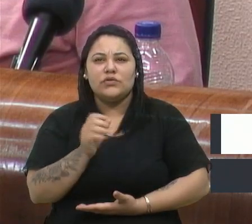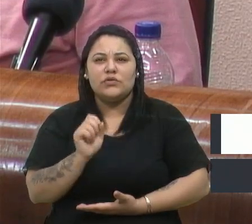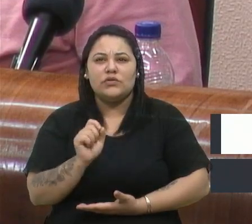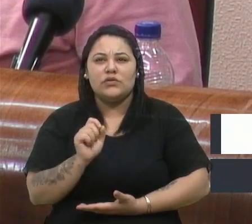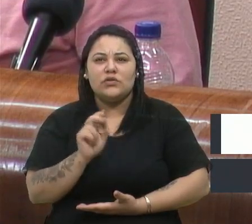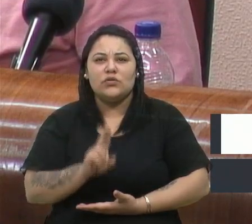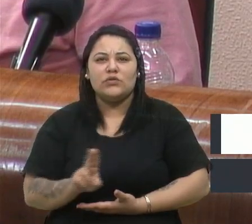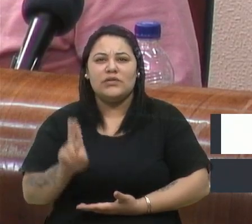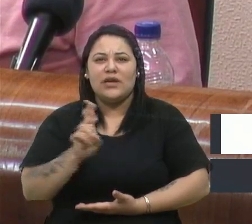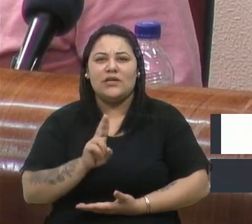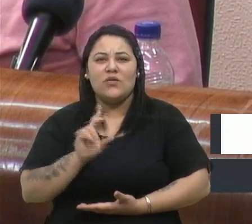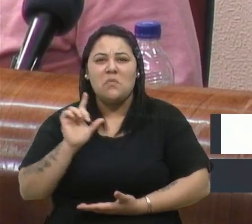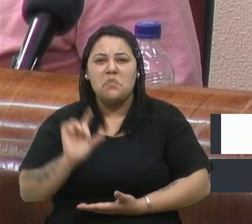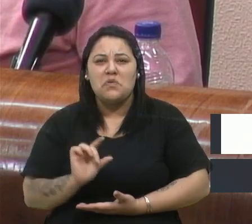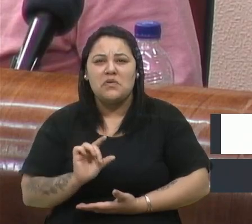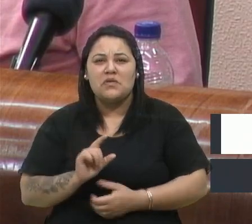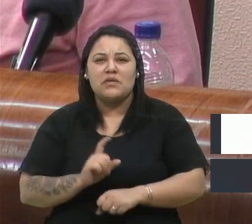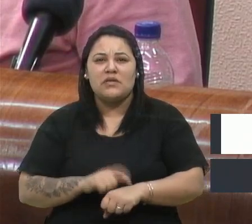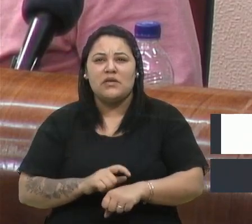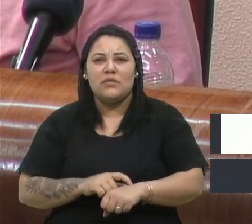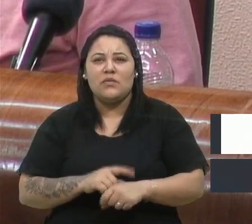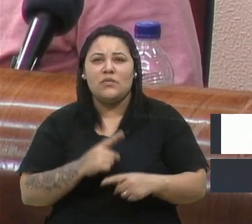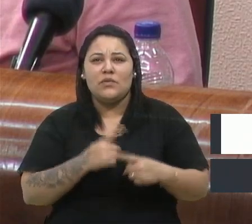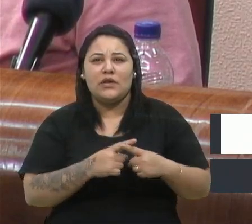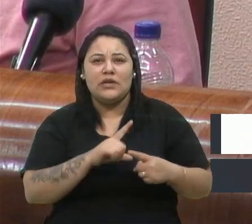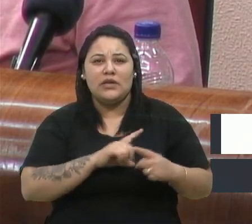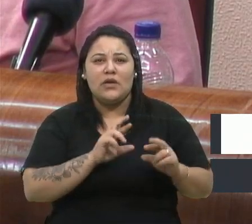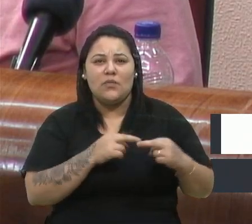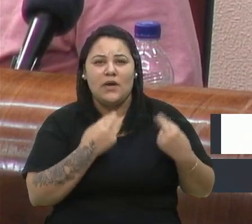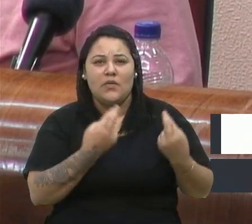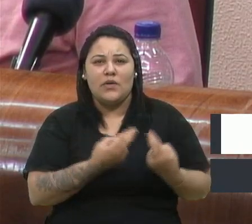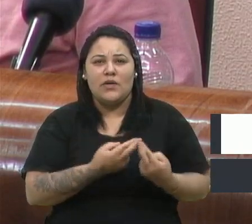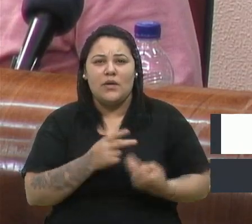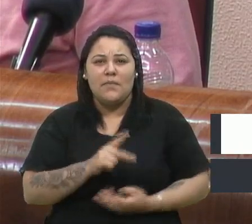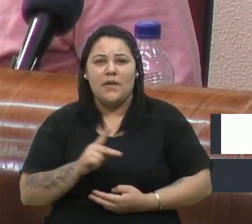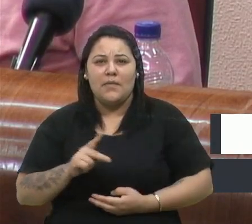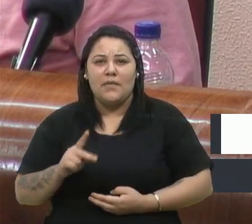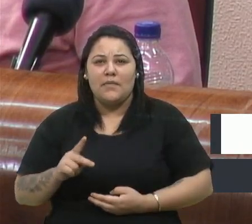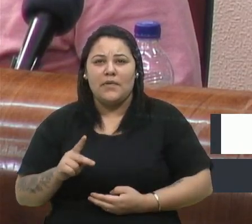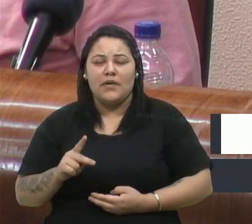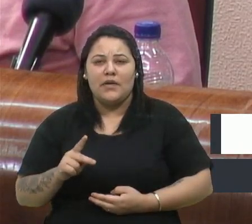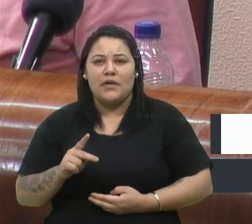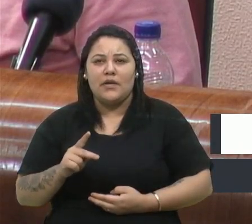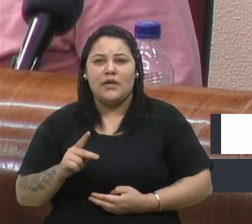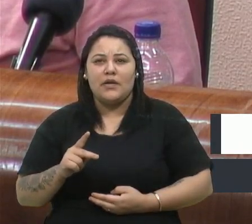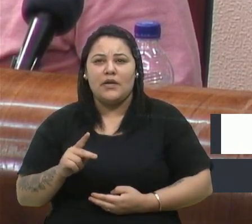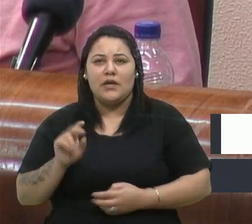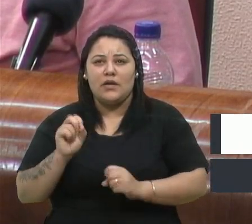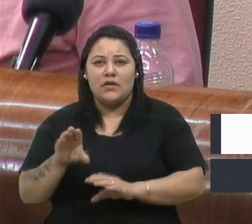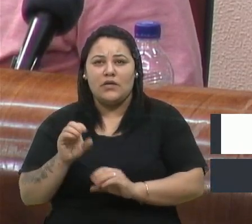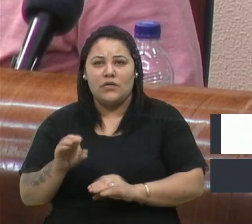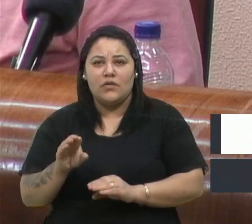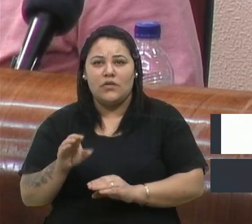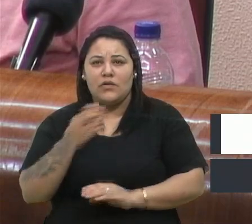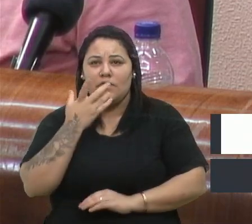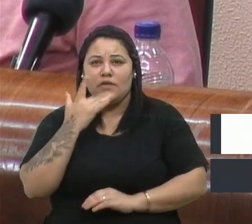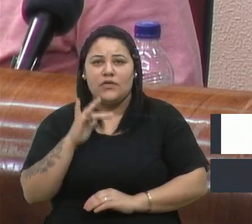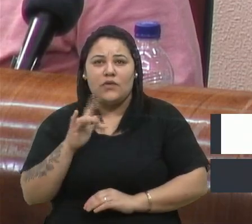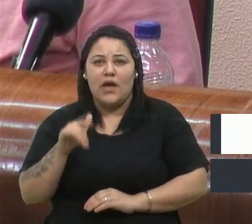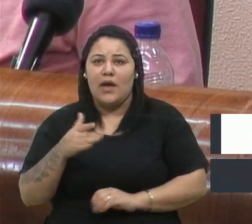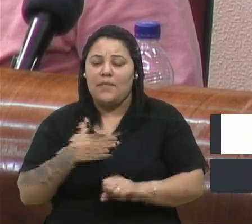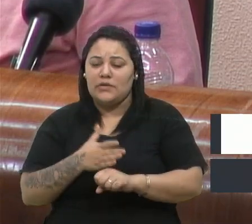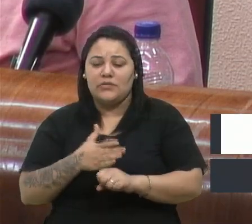o mínimo de tempo possível, porque nós temos uma reunião da PPP, da Educação Infantil, que é de extrema importância a participação de